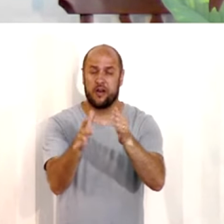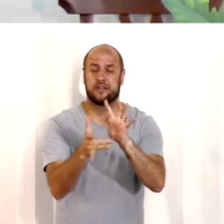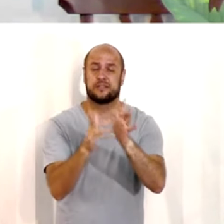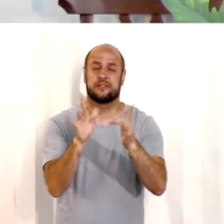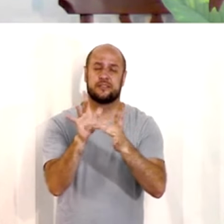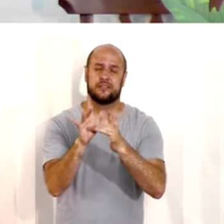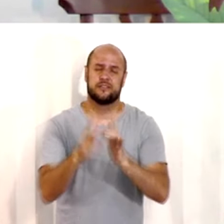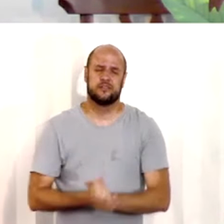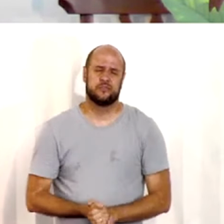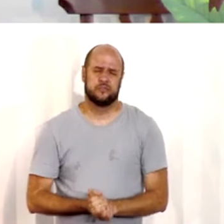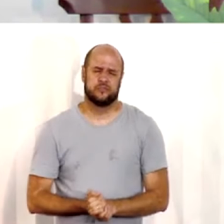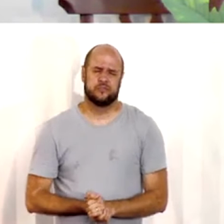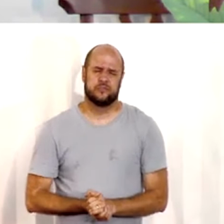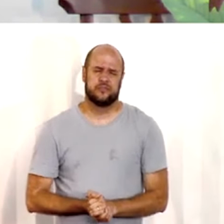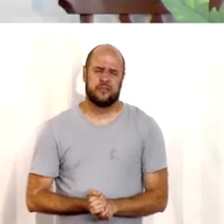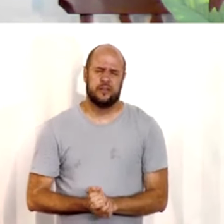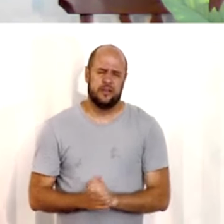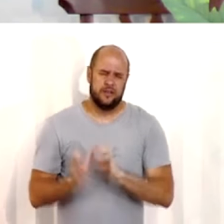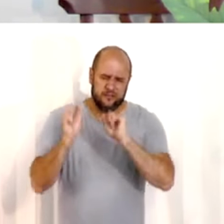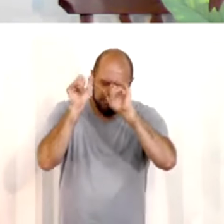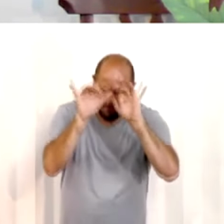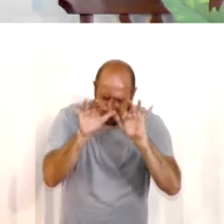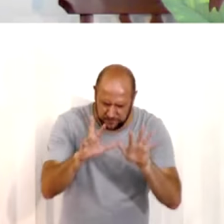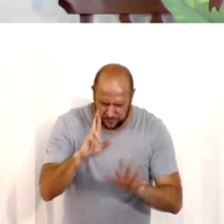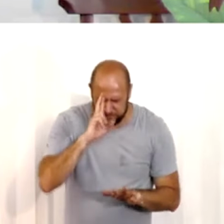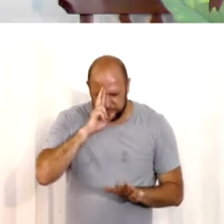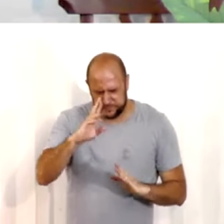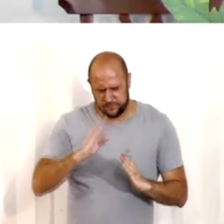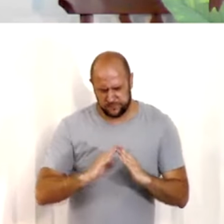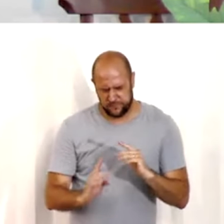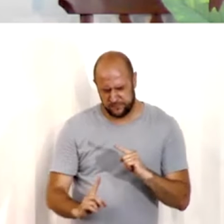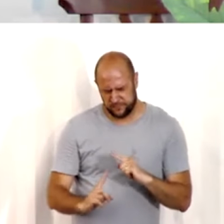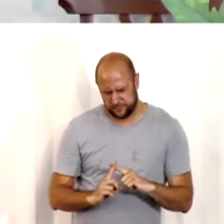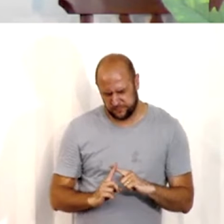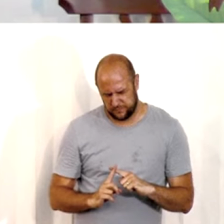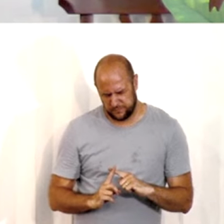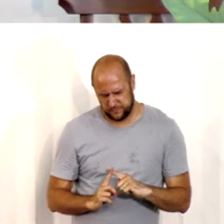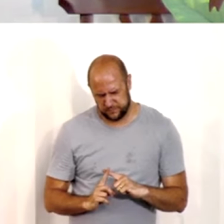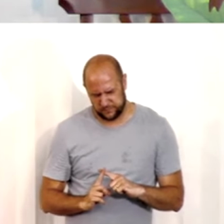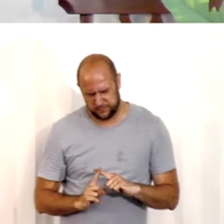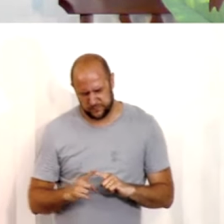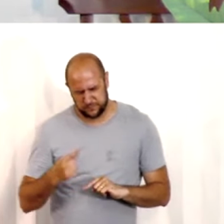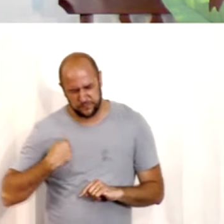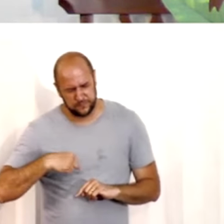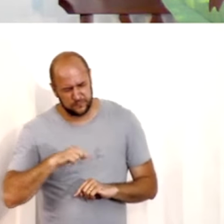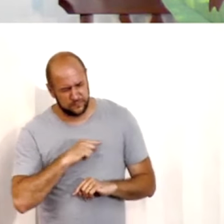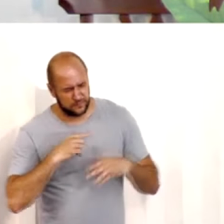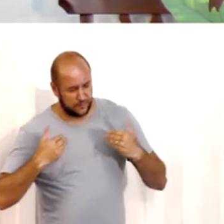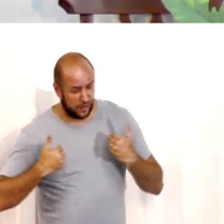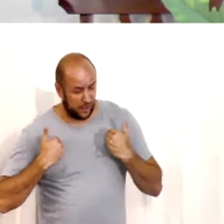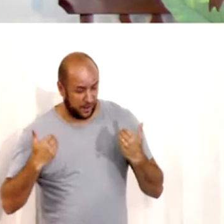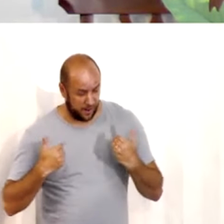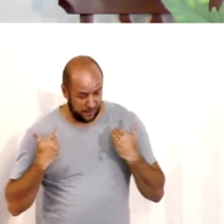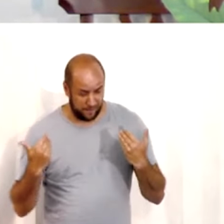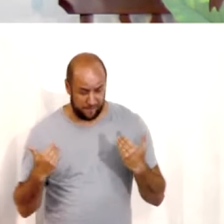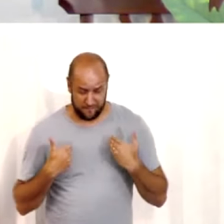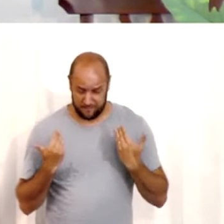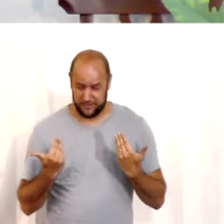expressão. Abençoa-nos, Senhor, abençoa como igreja, que a gente tenha a alegria de saber que estamos